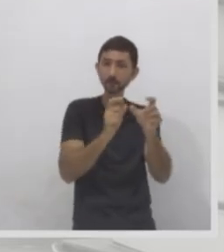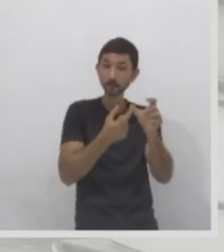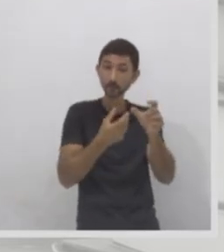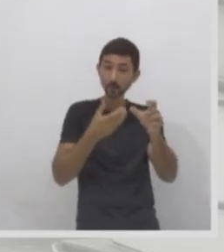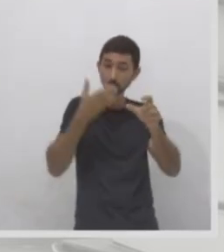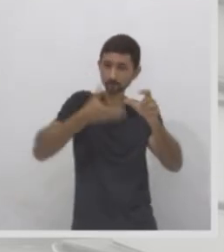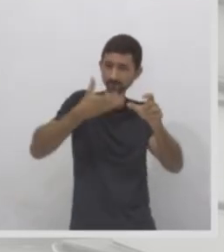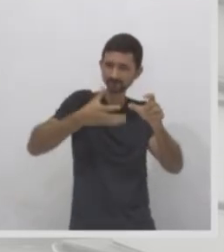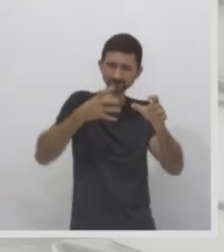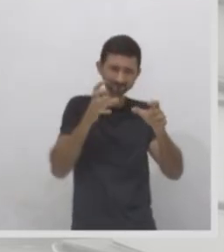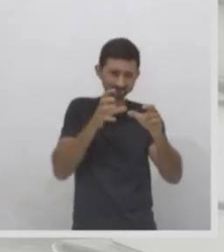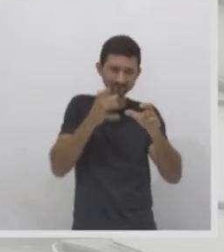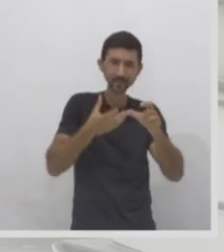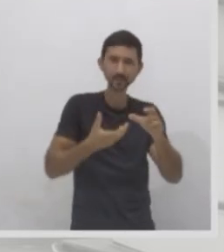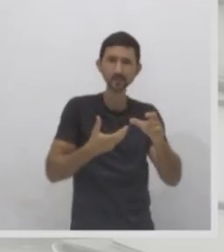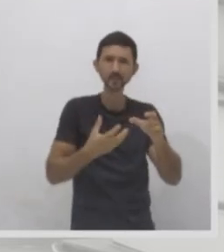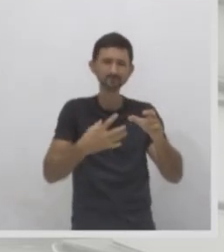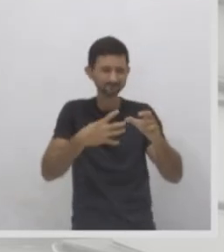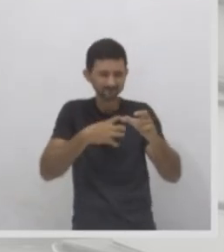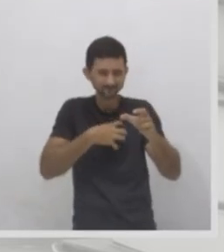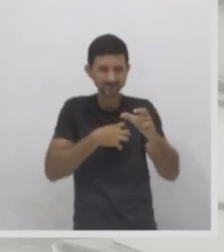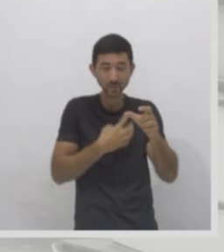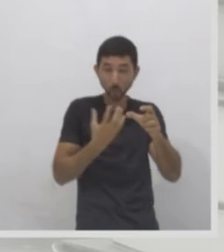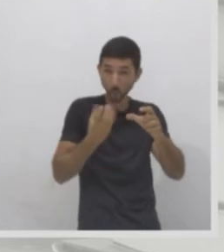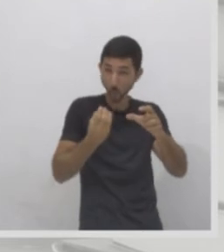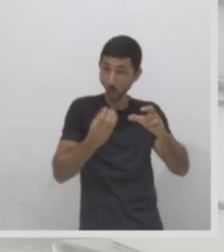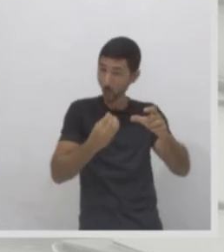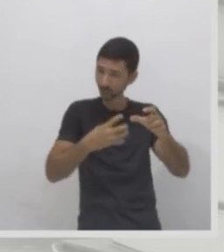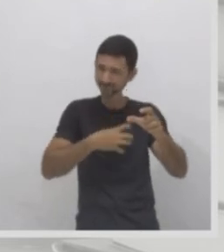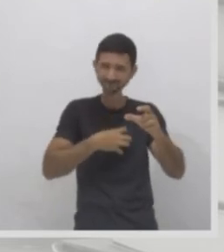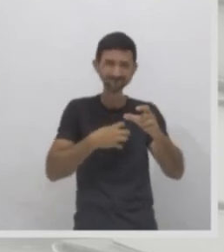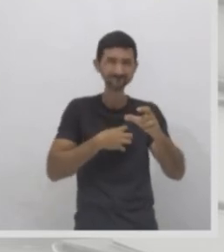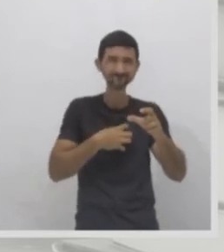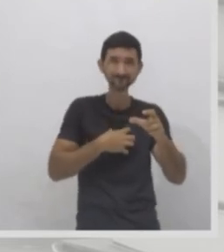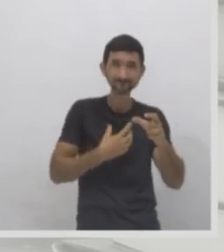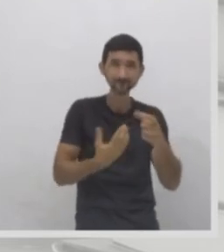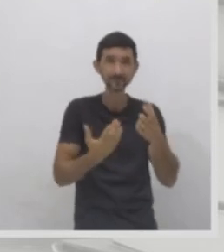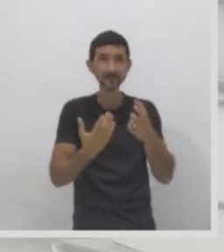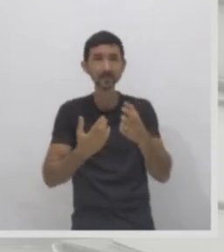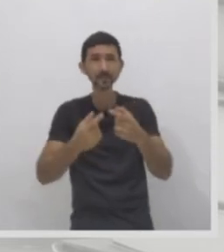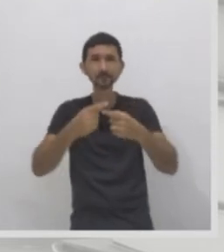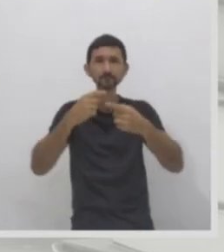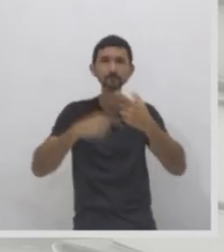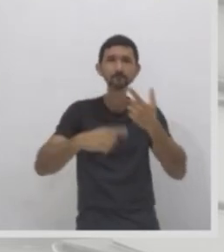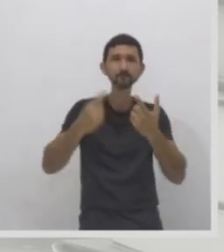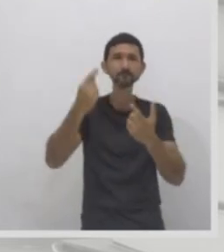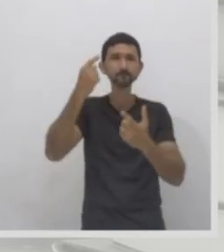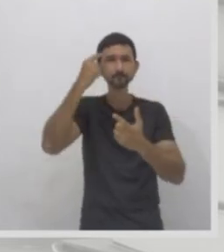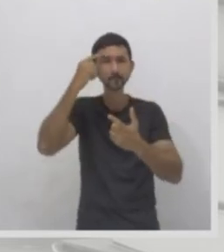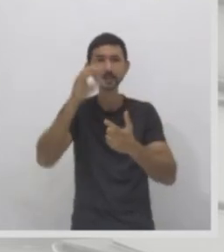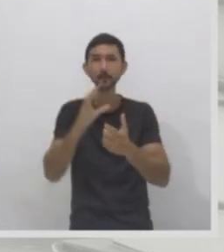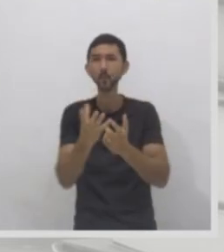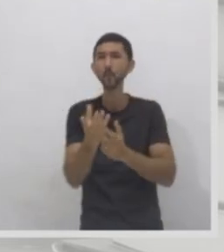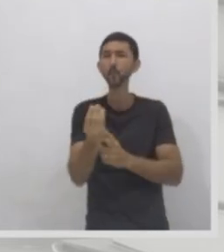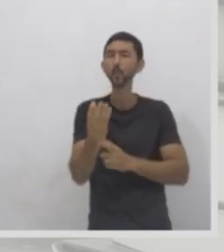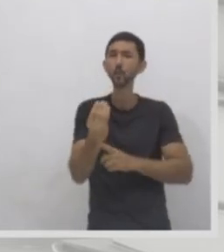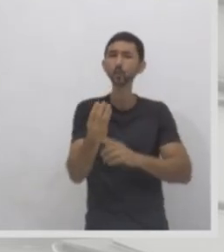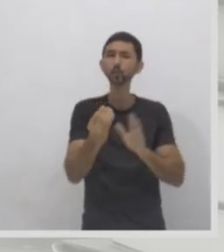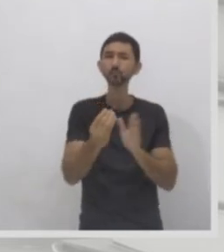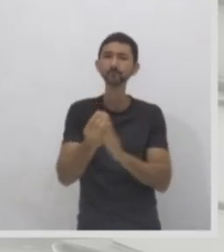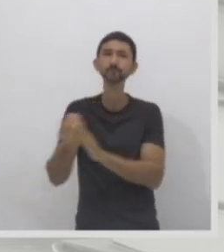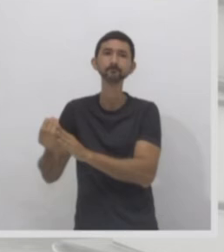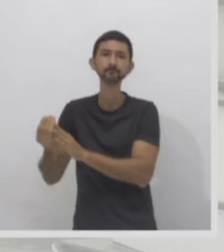forma verbal sentiu, aqui na primeira frase. Pensa que se você tirar o muito, você tem uma